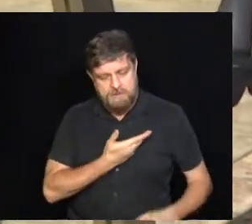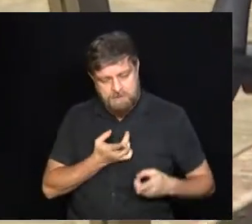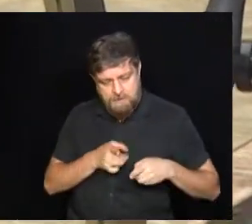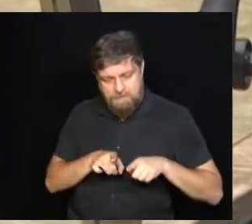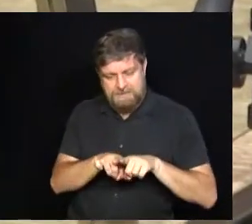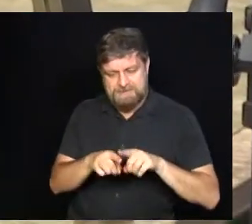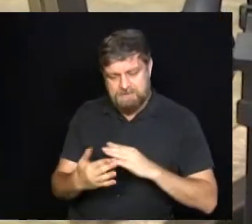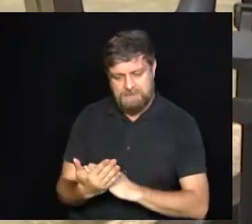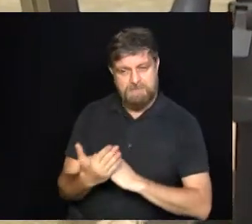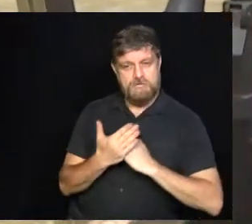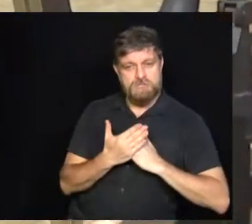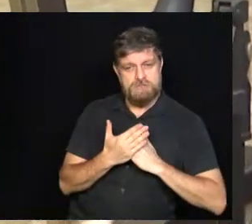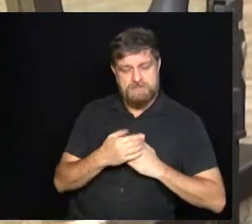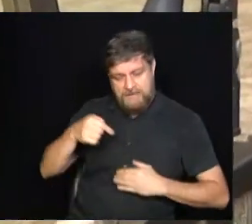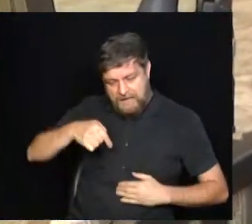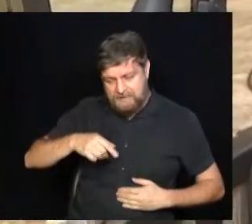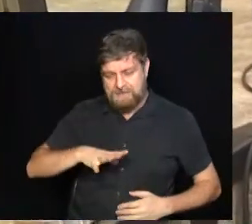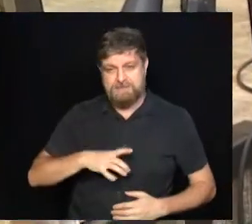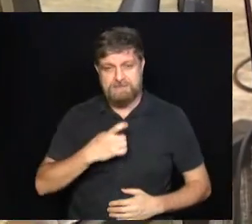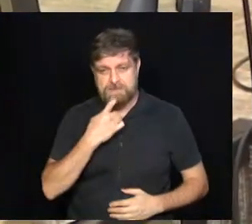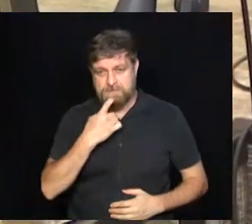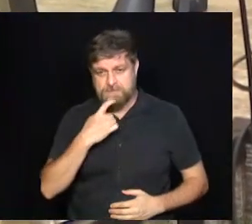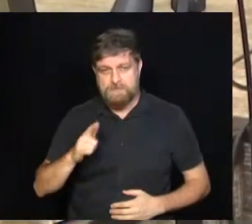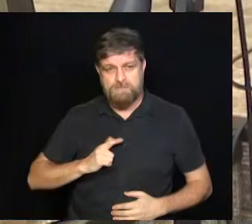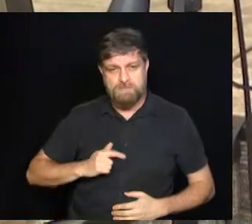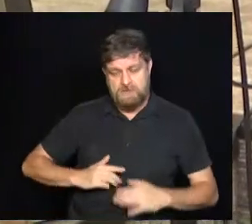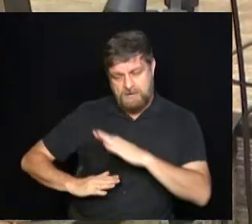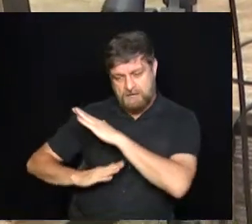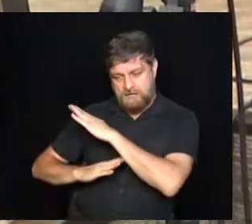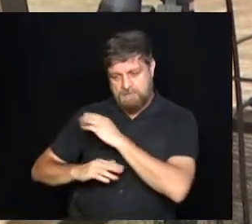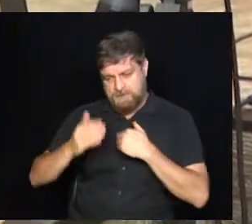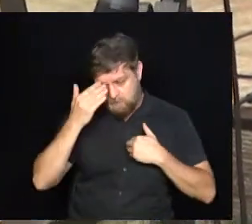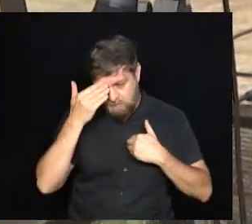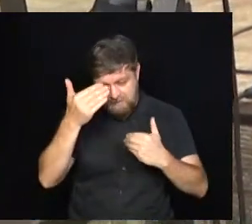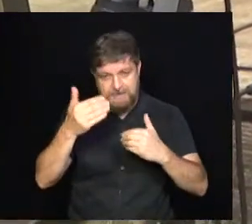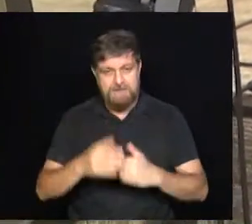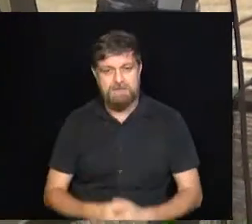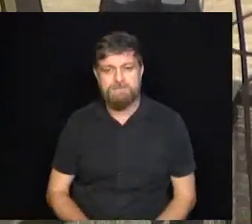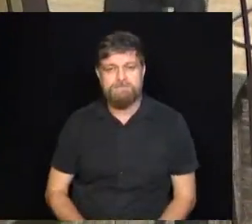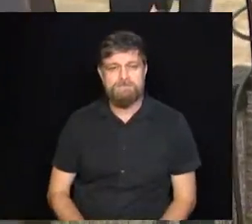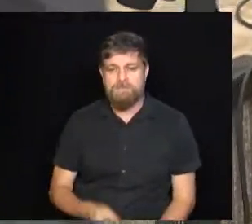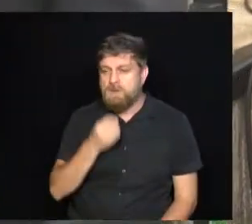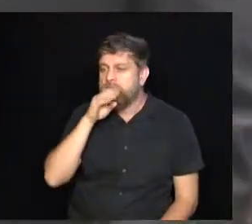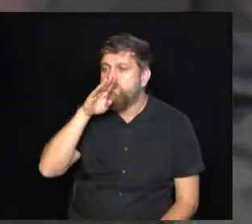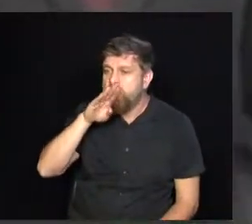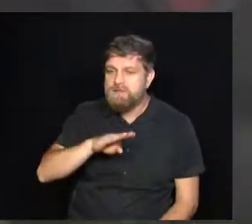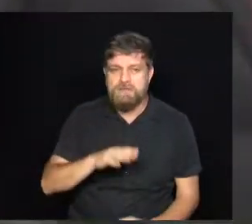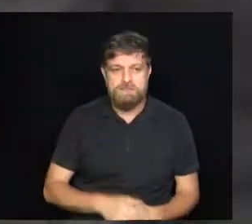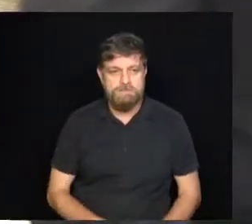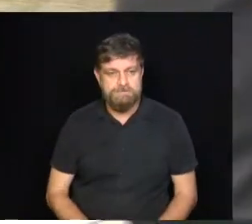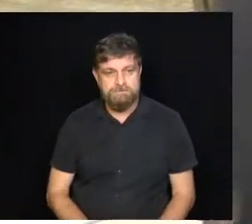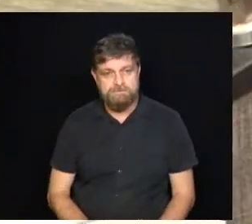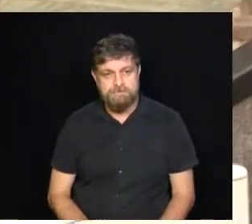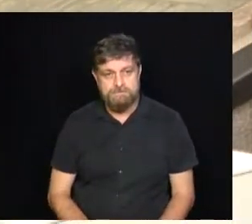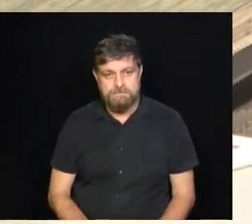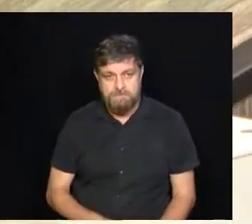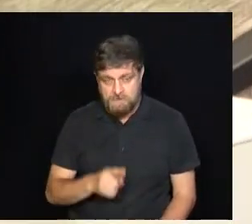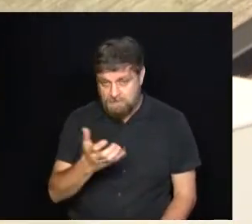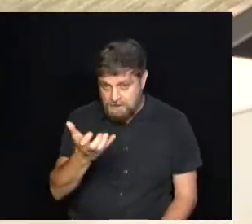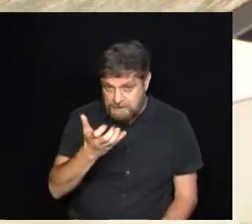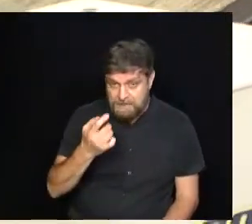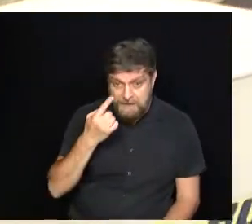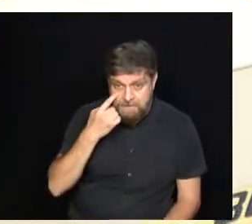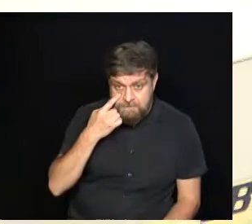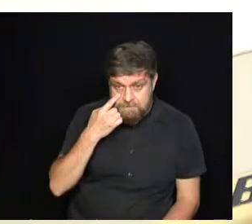nos ajudado tanto aqui no município de Campinas e na Câmara Municipal. Obrigado. Obrigada, vereador, uma boa tarde. E se quiser